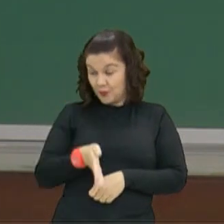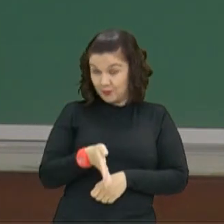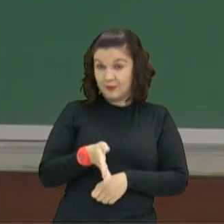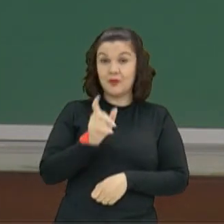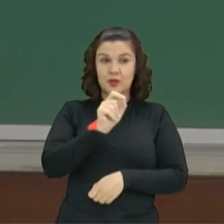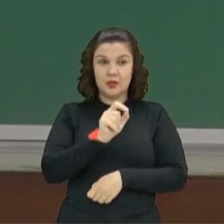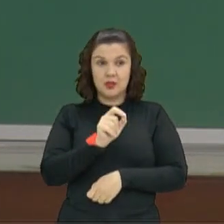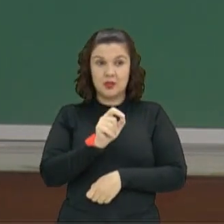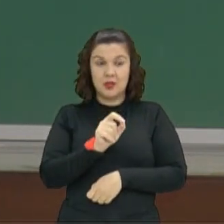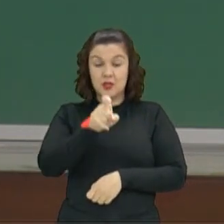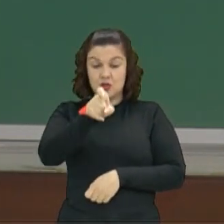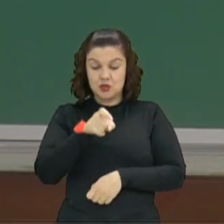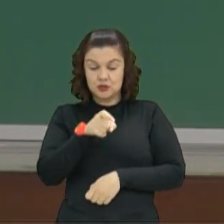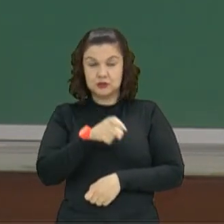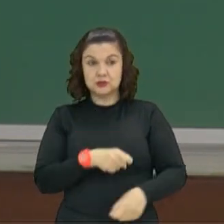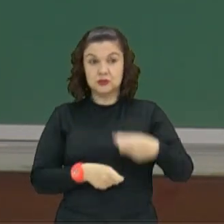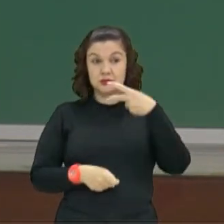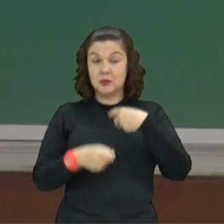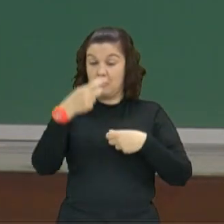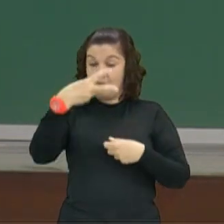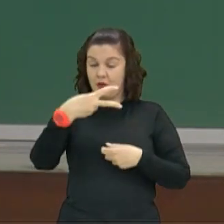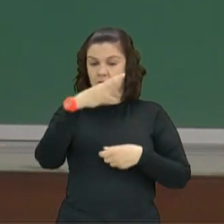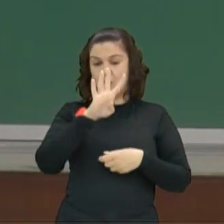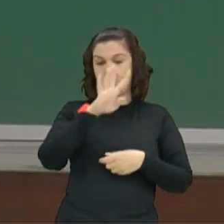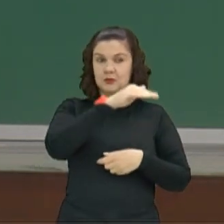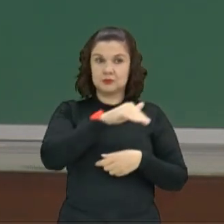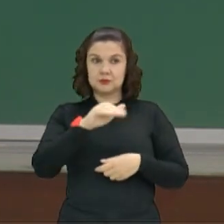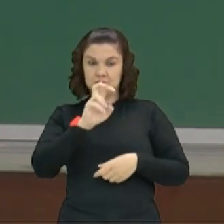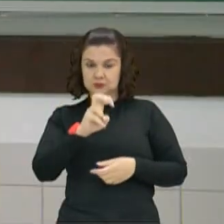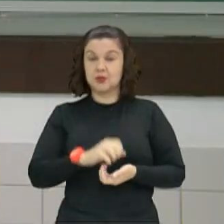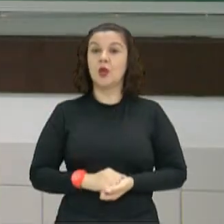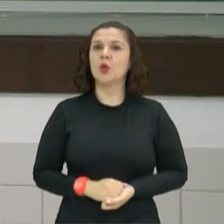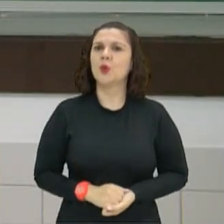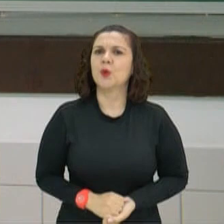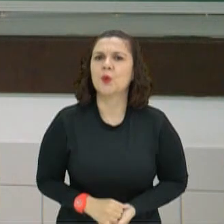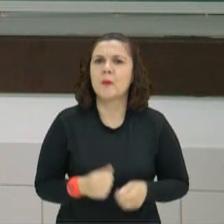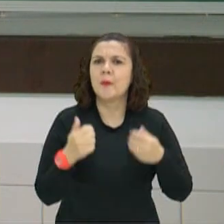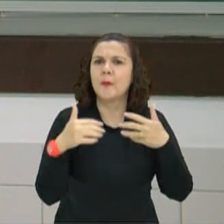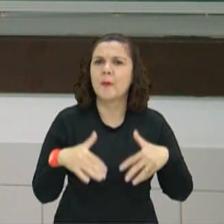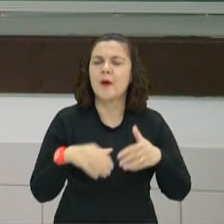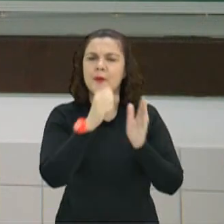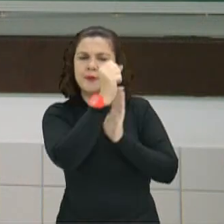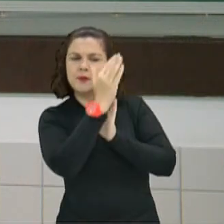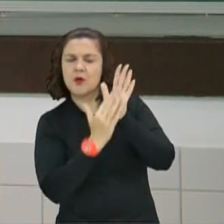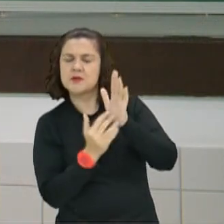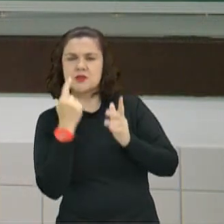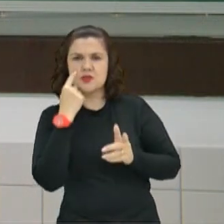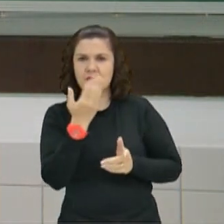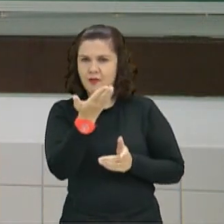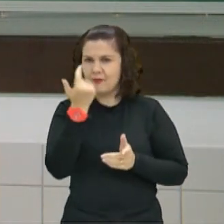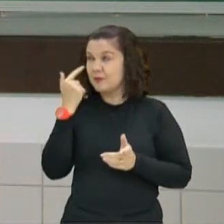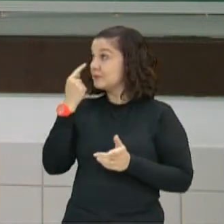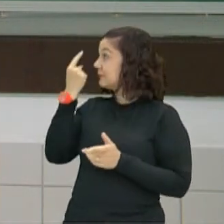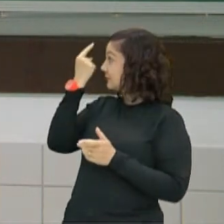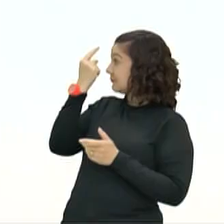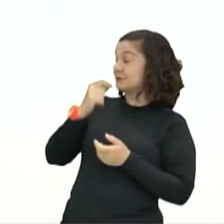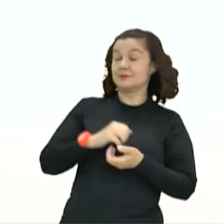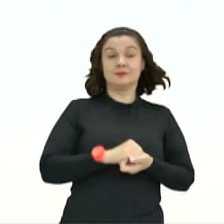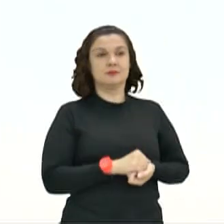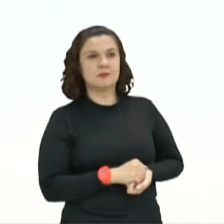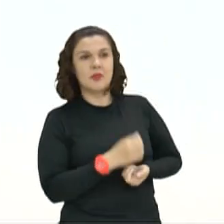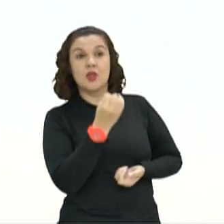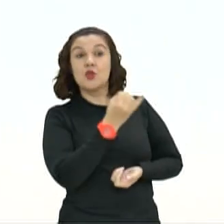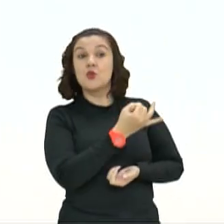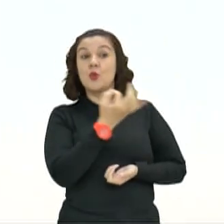que 4/5. Pronto, representei tudo. Legal? Uau, olha nosso exercício. Venha comigo.